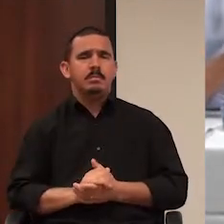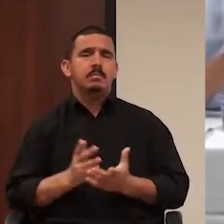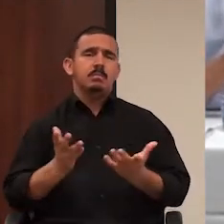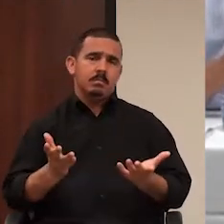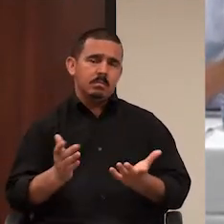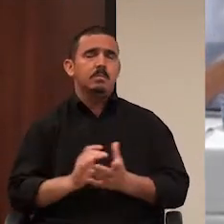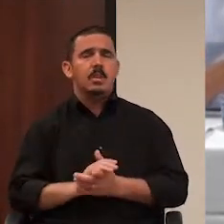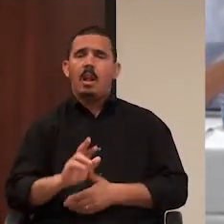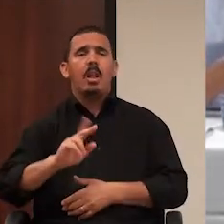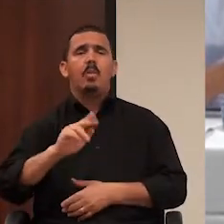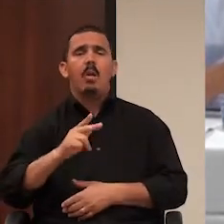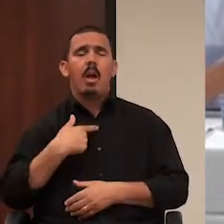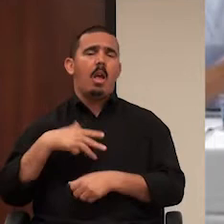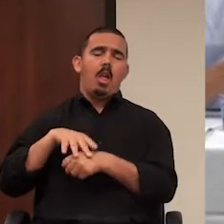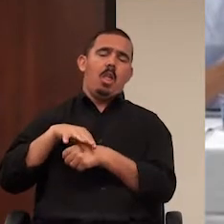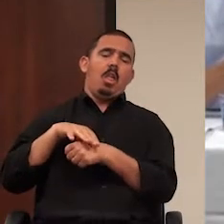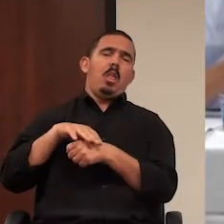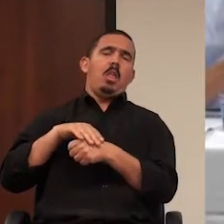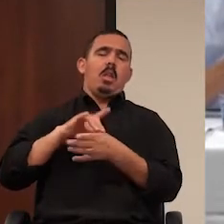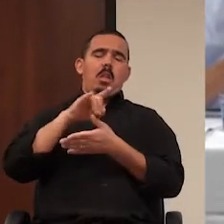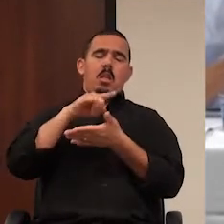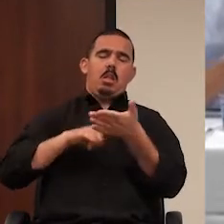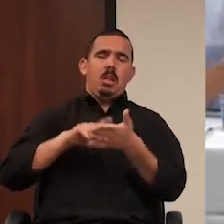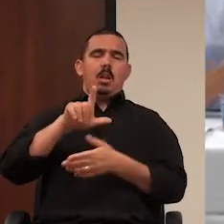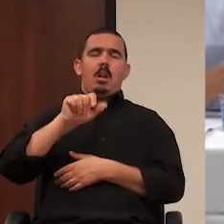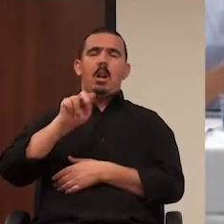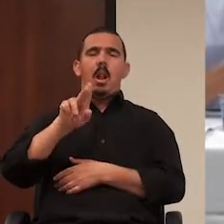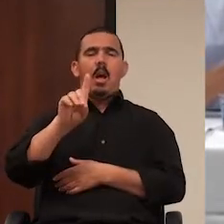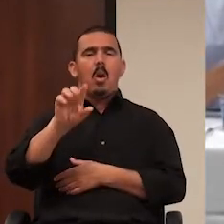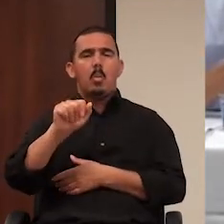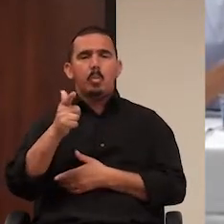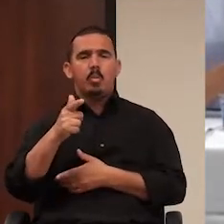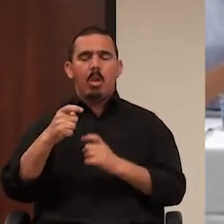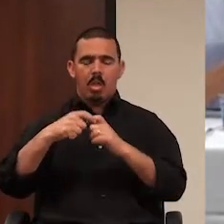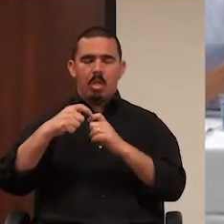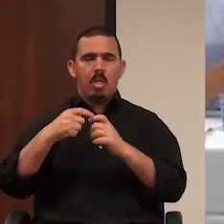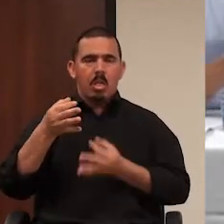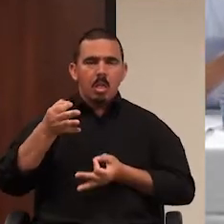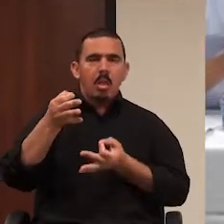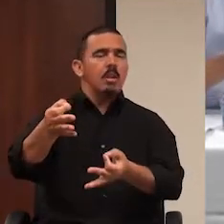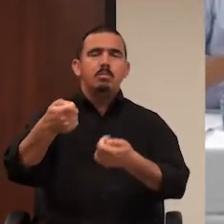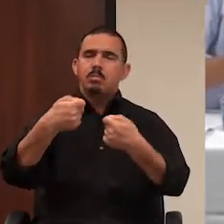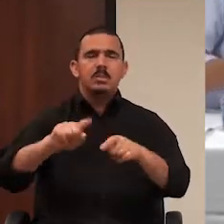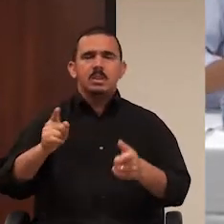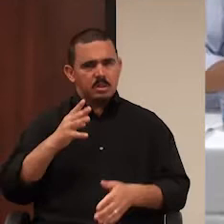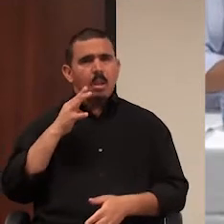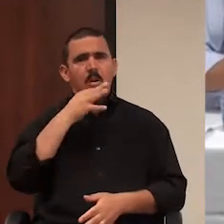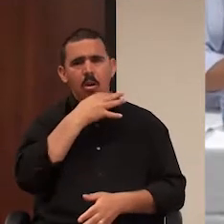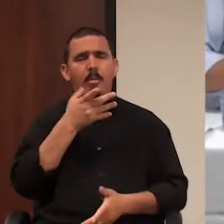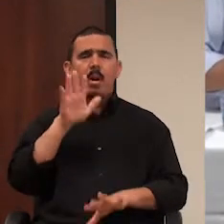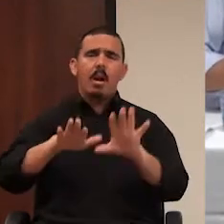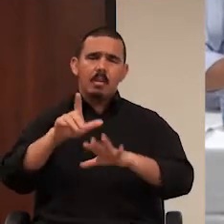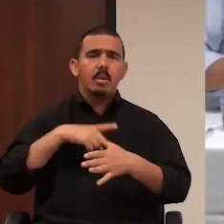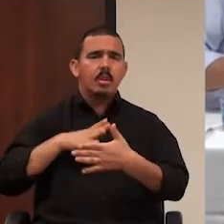Né? Não é uma doença que você constata com um laudo médico ou com um relatório médico apenas. Óbvio, uma dessas barreiras pode ser uma barreira